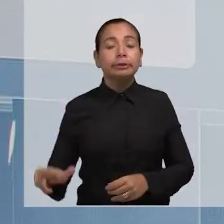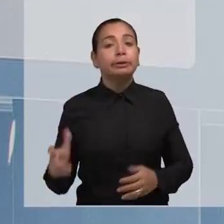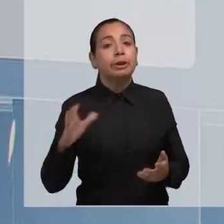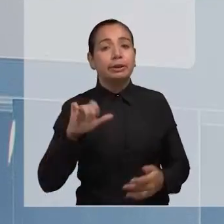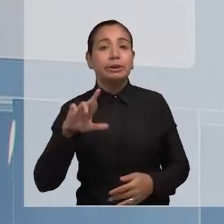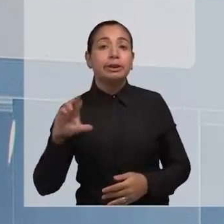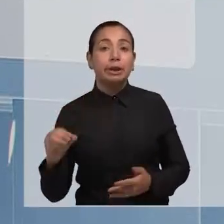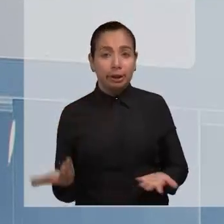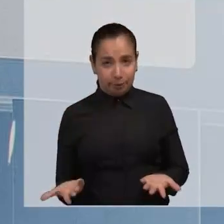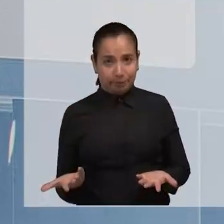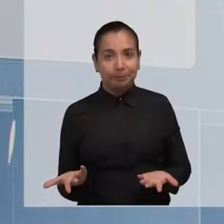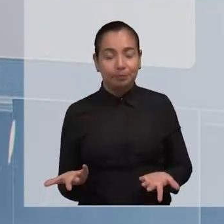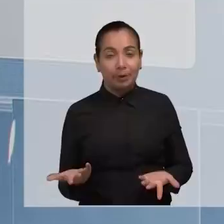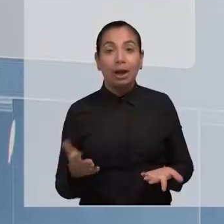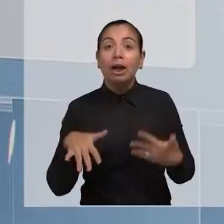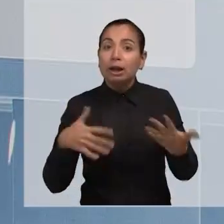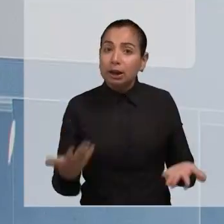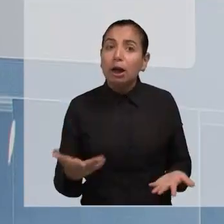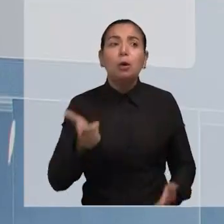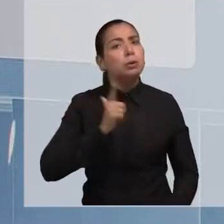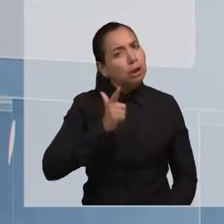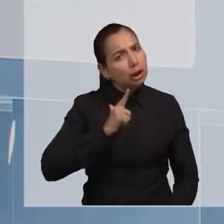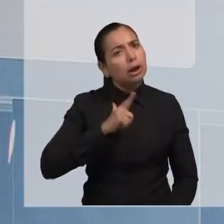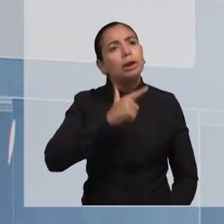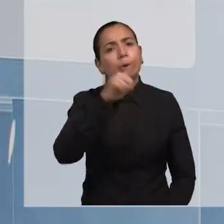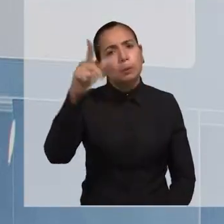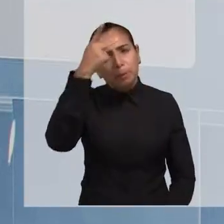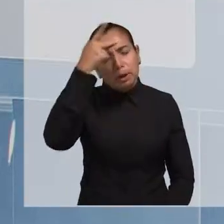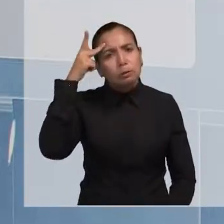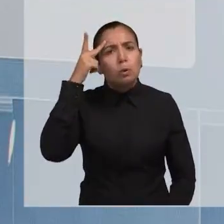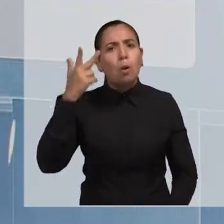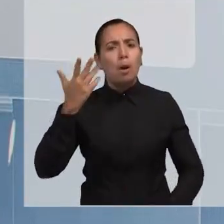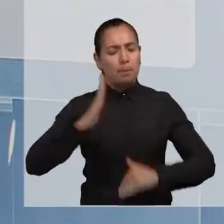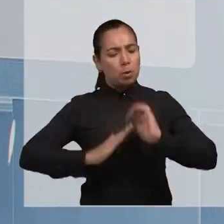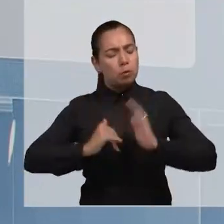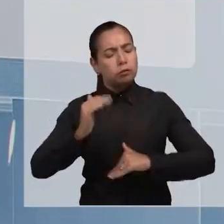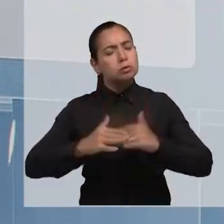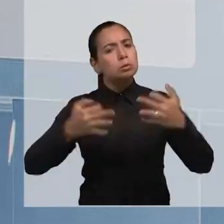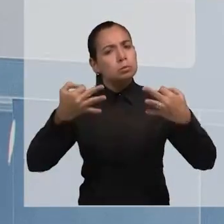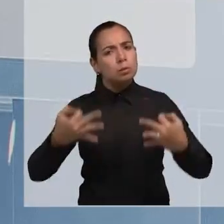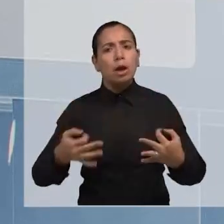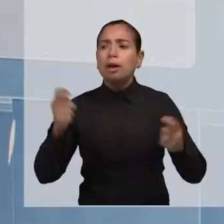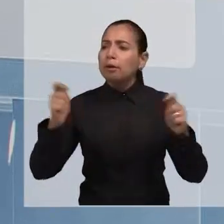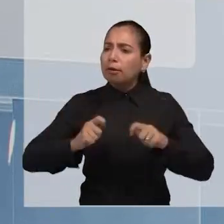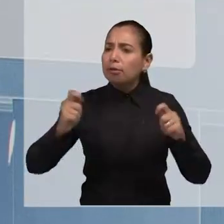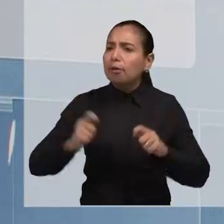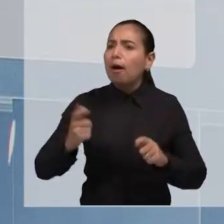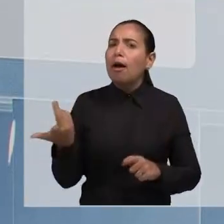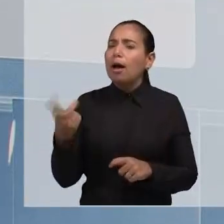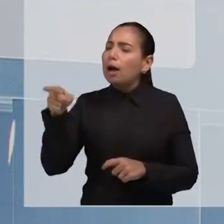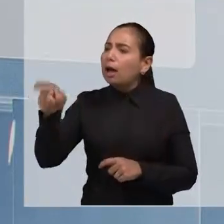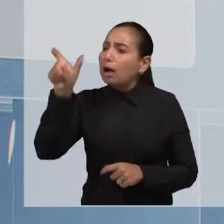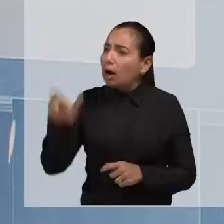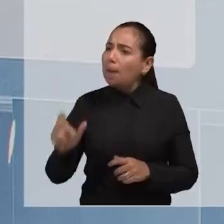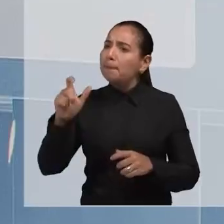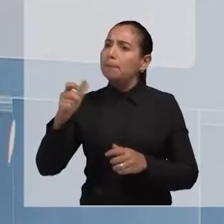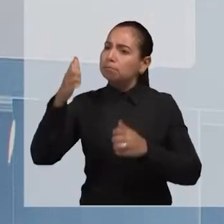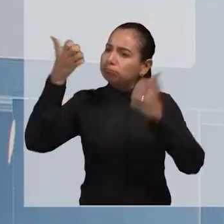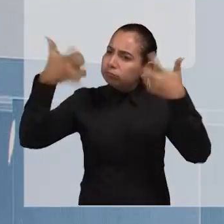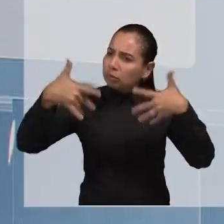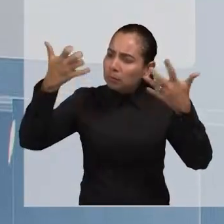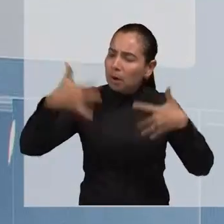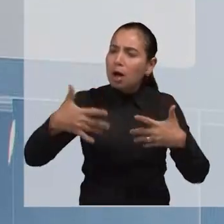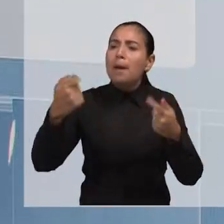tem pessoas que estão prontas para ouvi-lo e tudo que ele disser e vão deturpar tudo que ele disser se ele não tiver o cuidado de